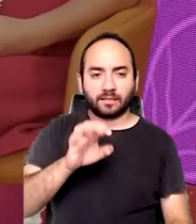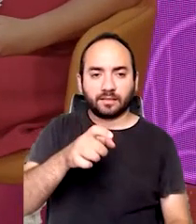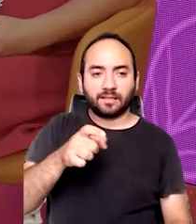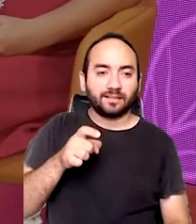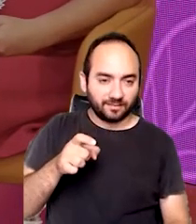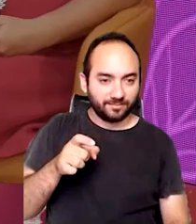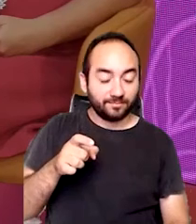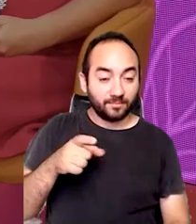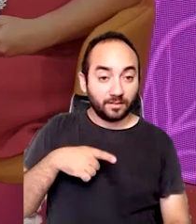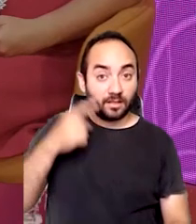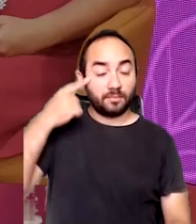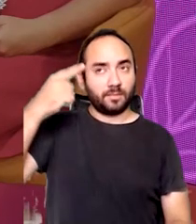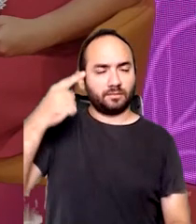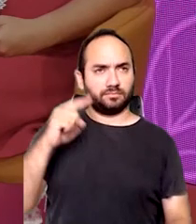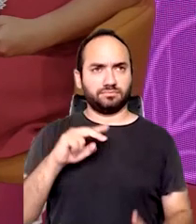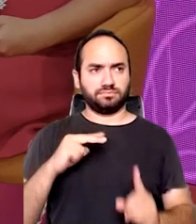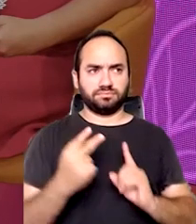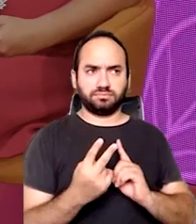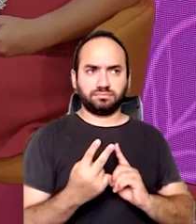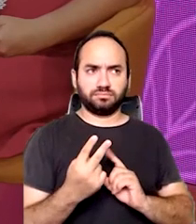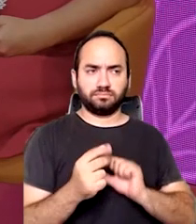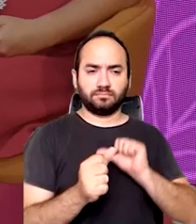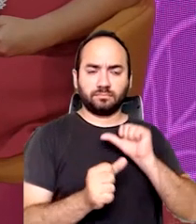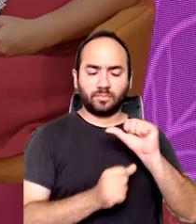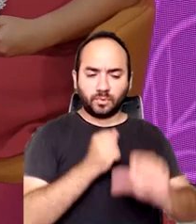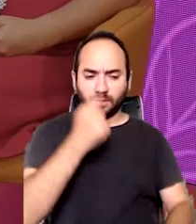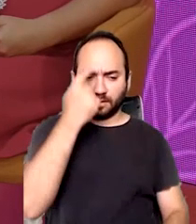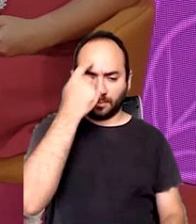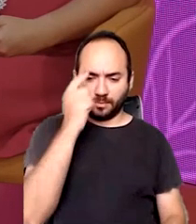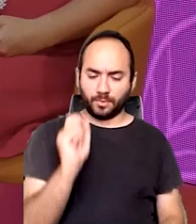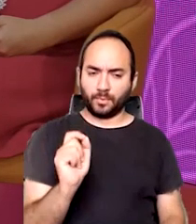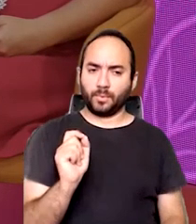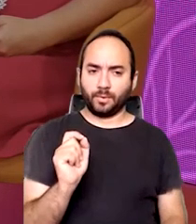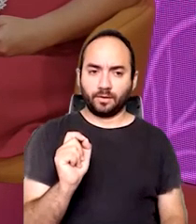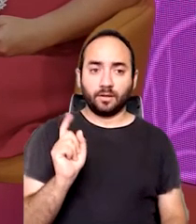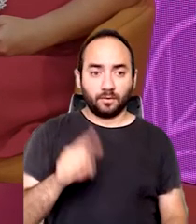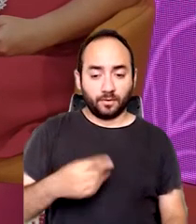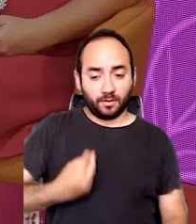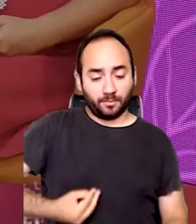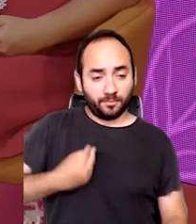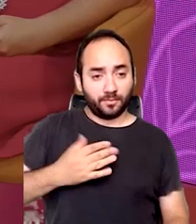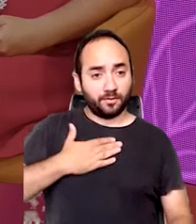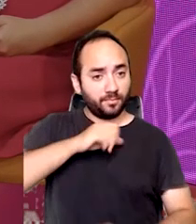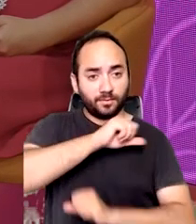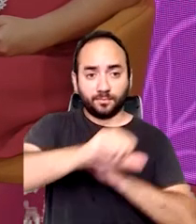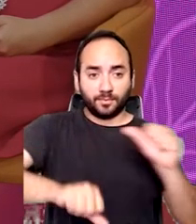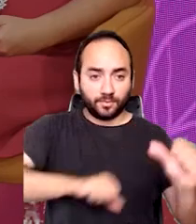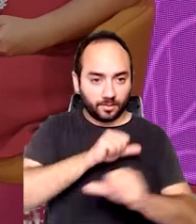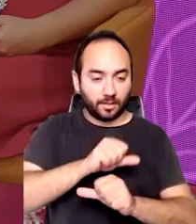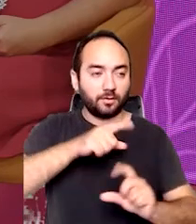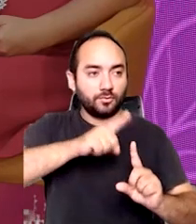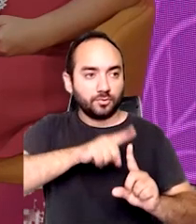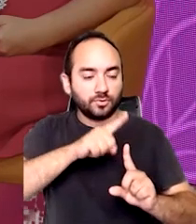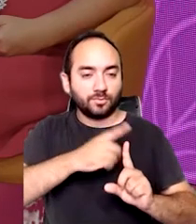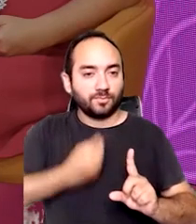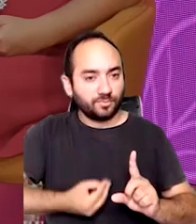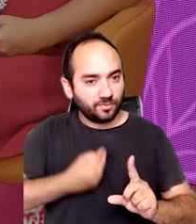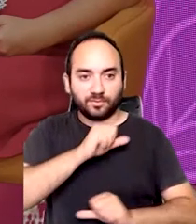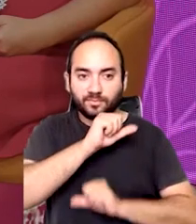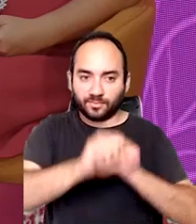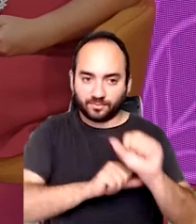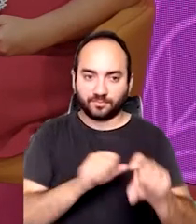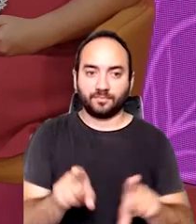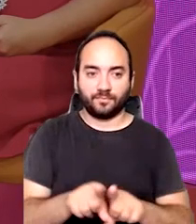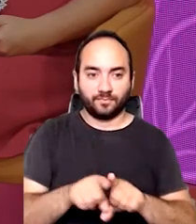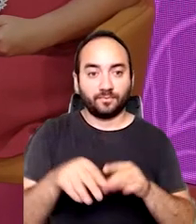que me fez o qu ter um outro olhar de ressignificar a a minha vida né o meu estilo de